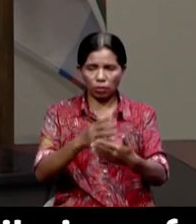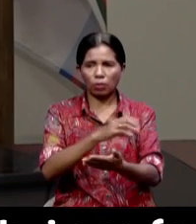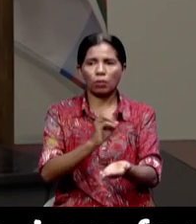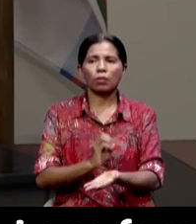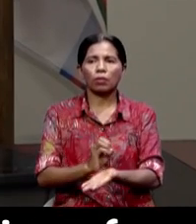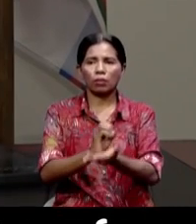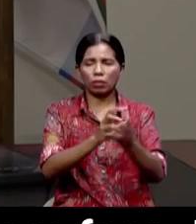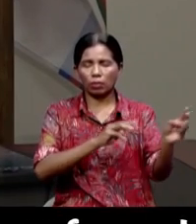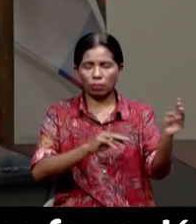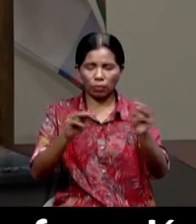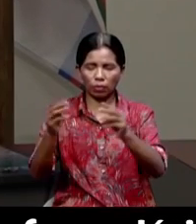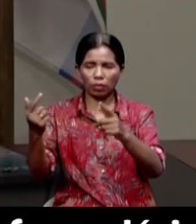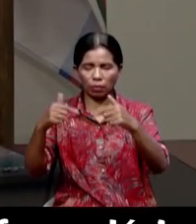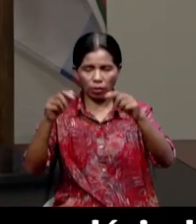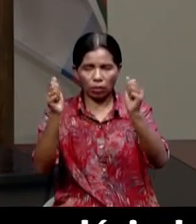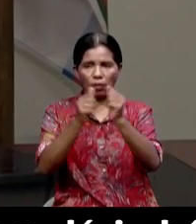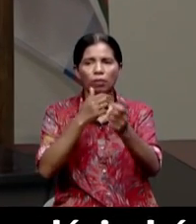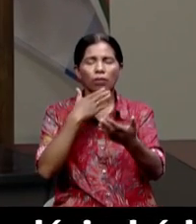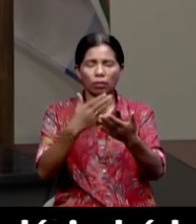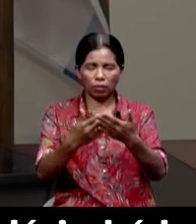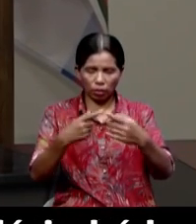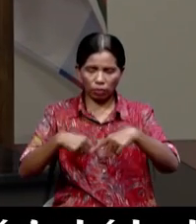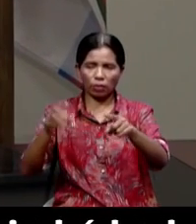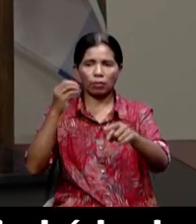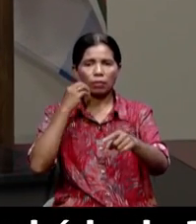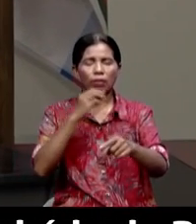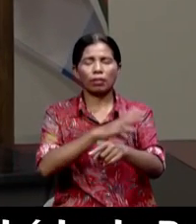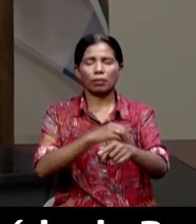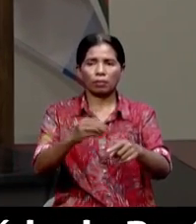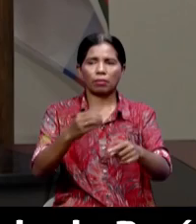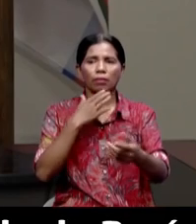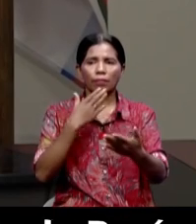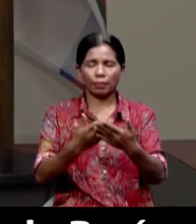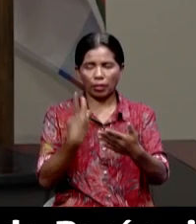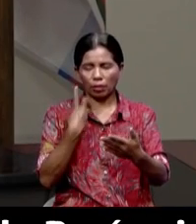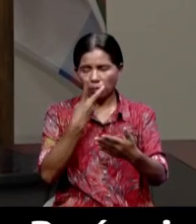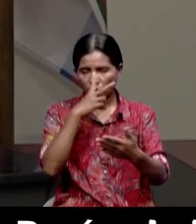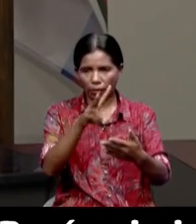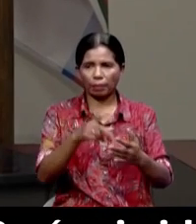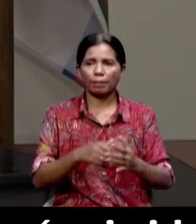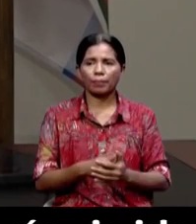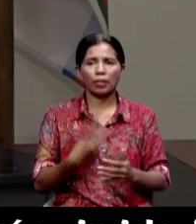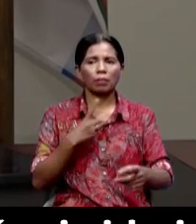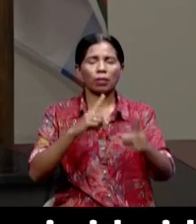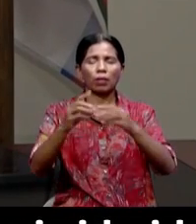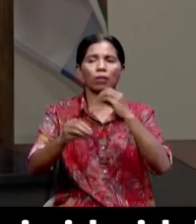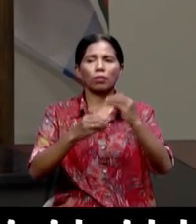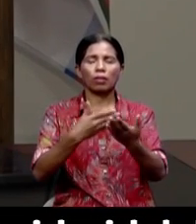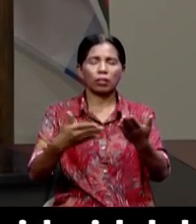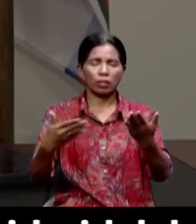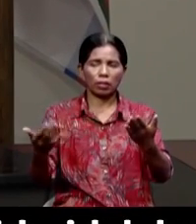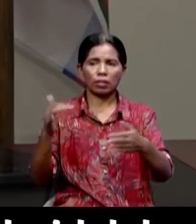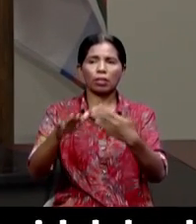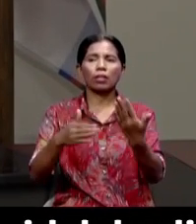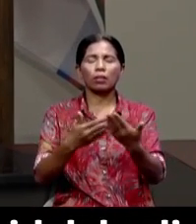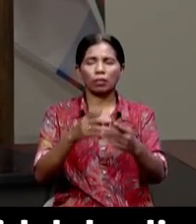tu mobilizar na serana sira mais o dia no fila o dia parte logística a mim harei liu a parte mobilização fiar Ami kule logistika ne, logistika na bebe